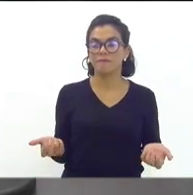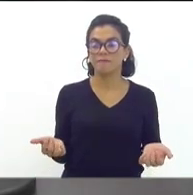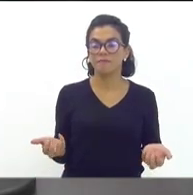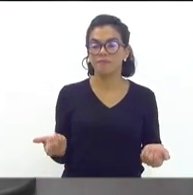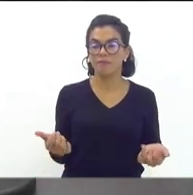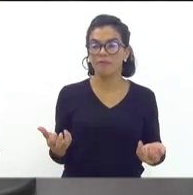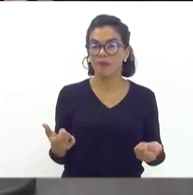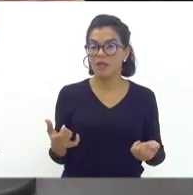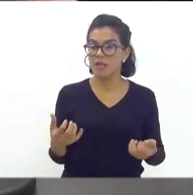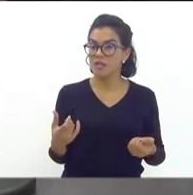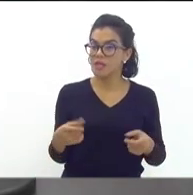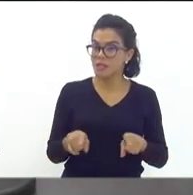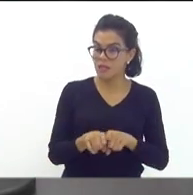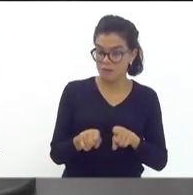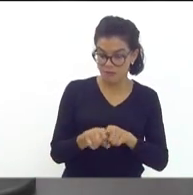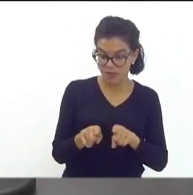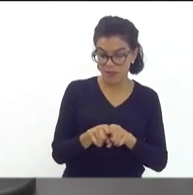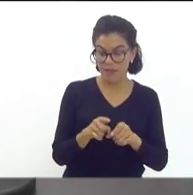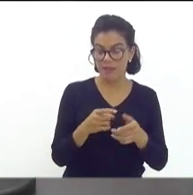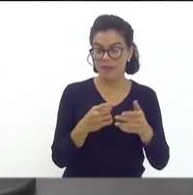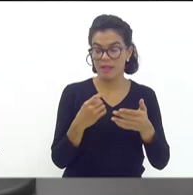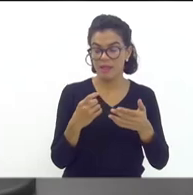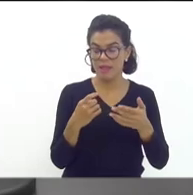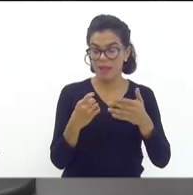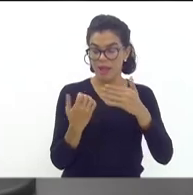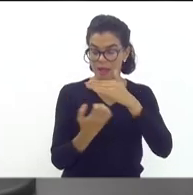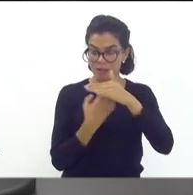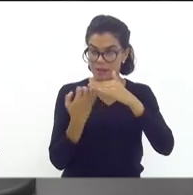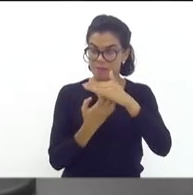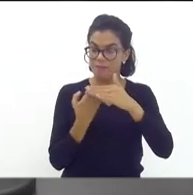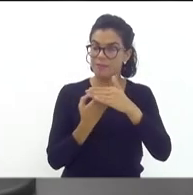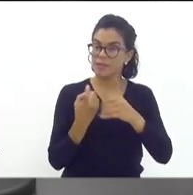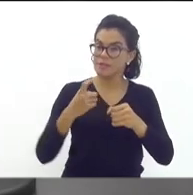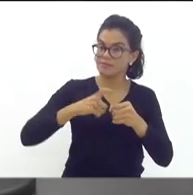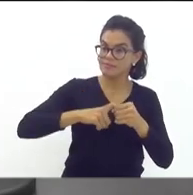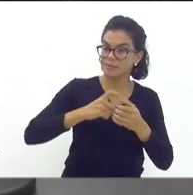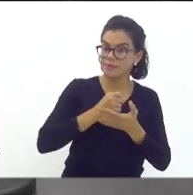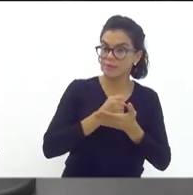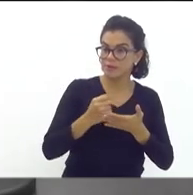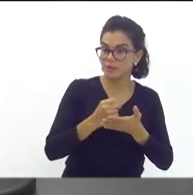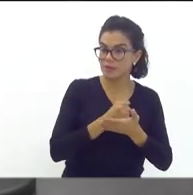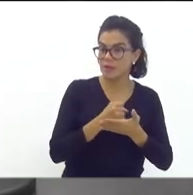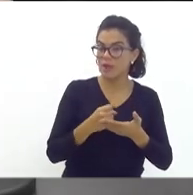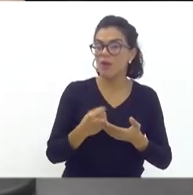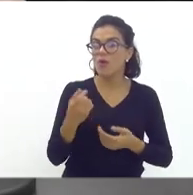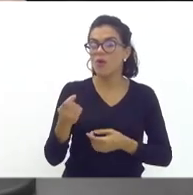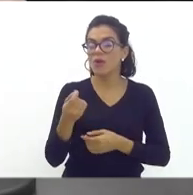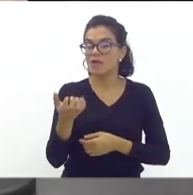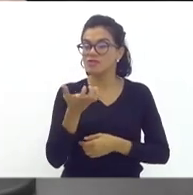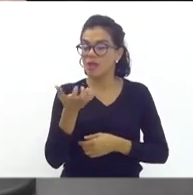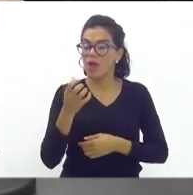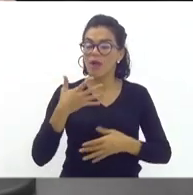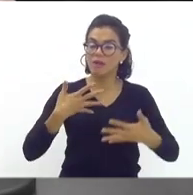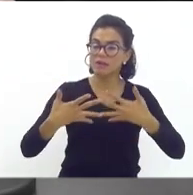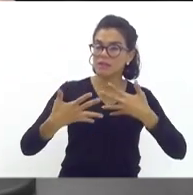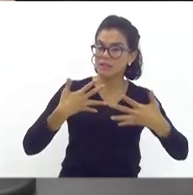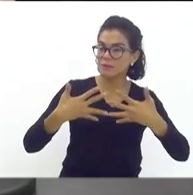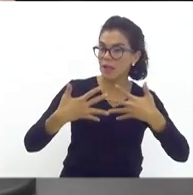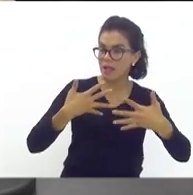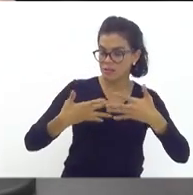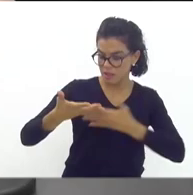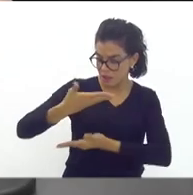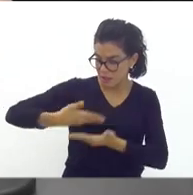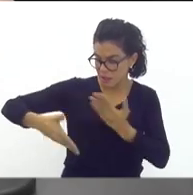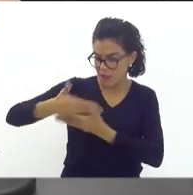a concessão não não sofra também com isso então o que a gente quer é total transparência nessa relação